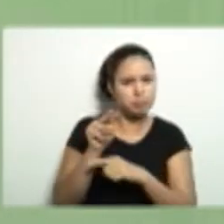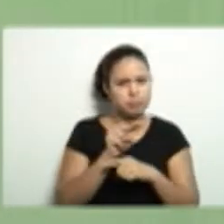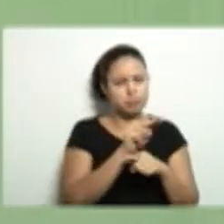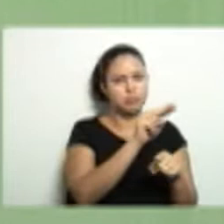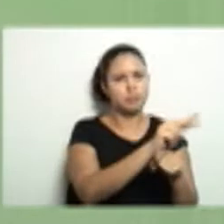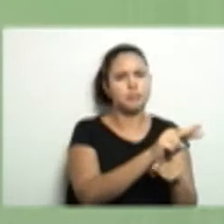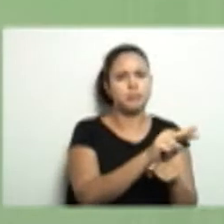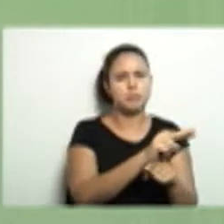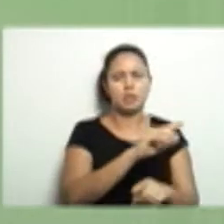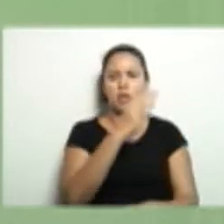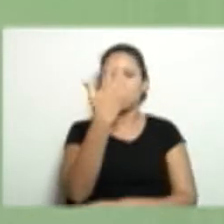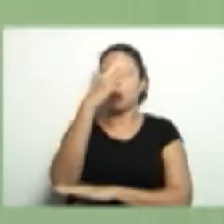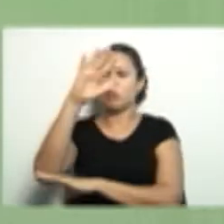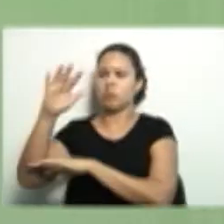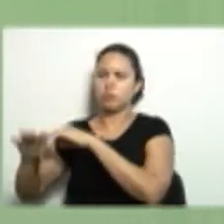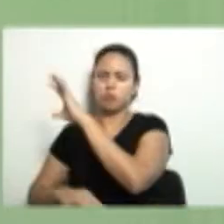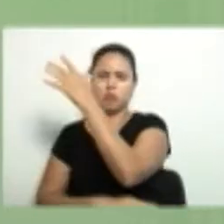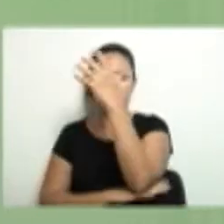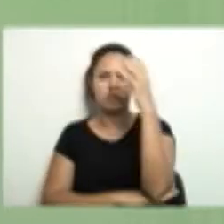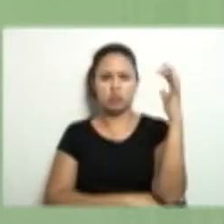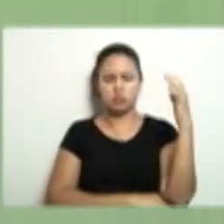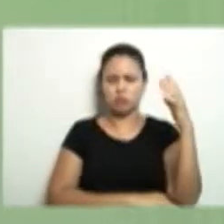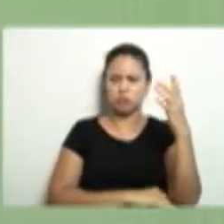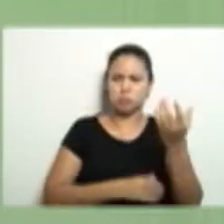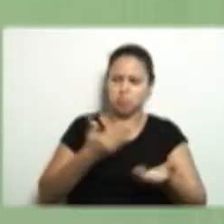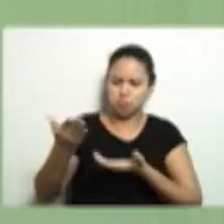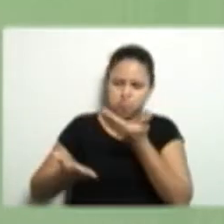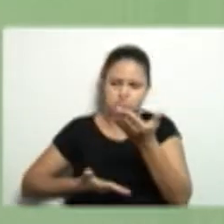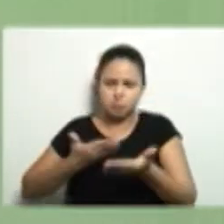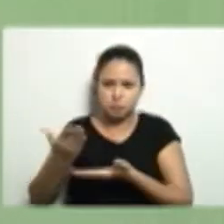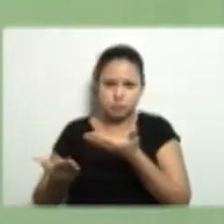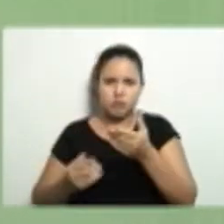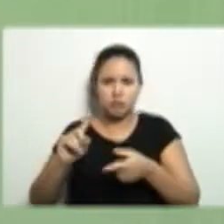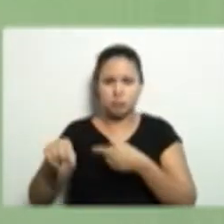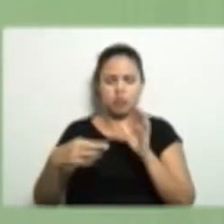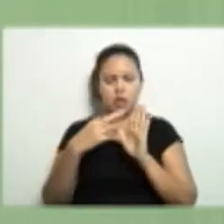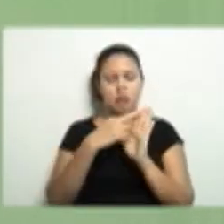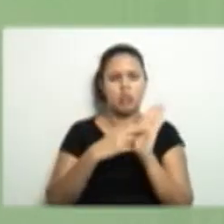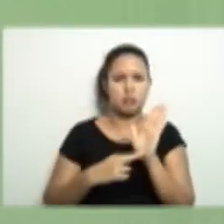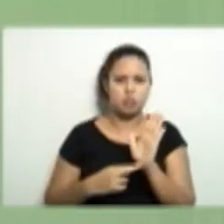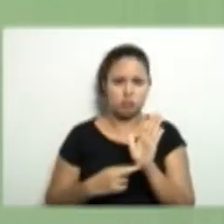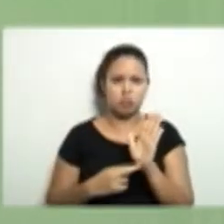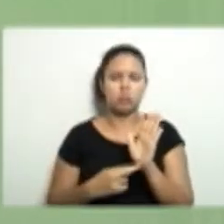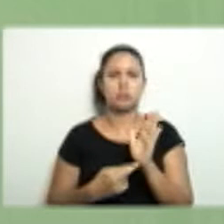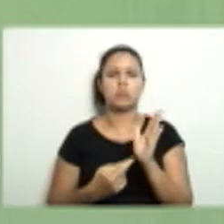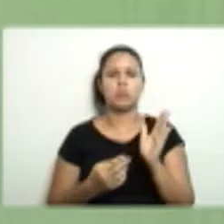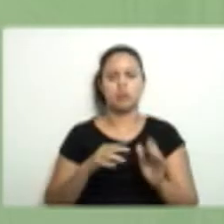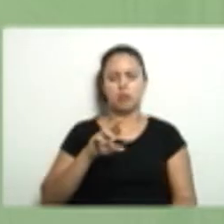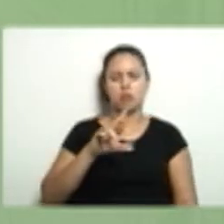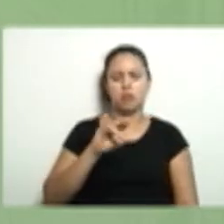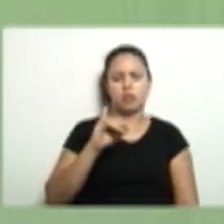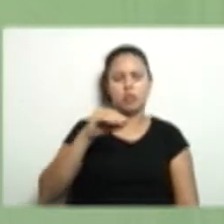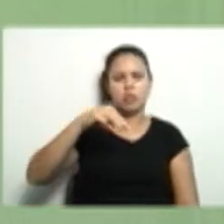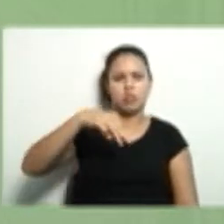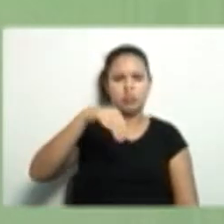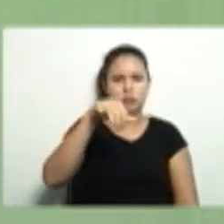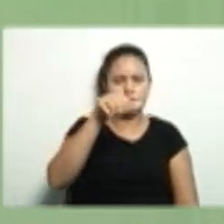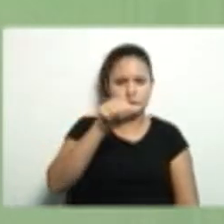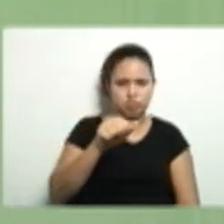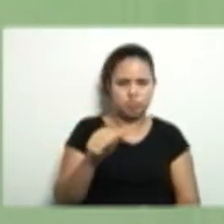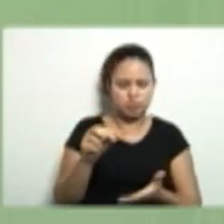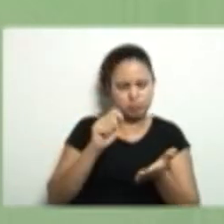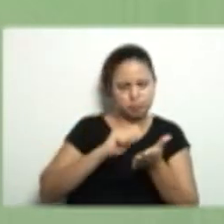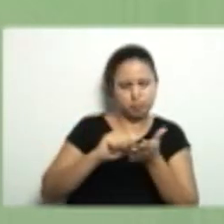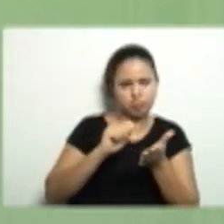impacto ao meio ambiente, ao RIMA, é um relatório que as atividades industriais, atividades de manejo, atividades agrícolas que vão impactar o meio